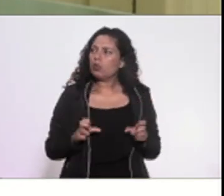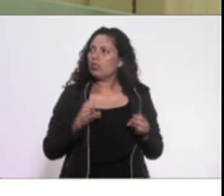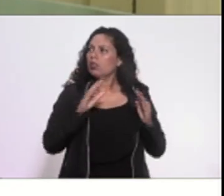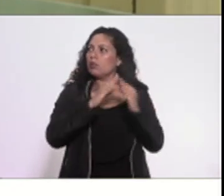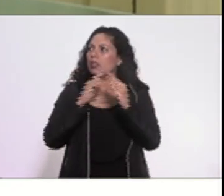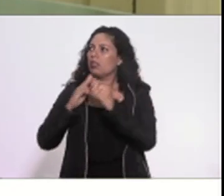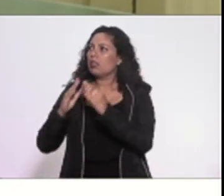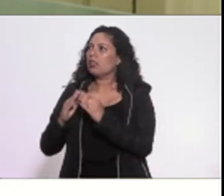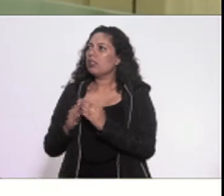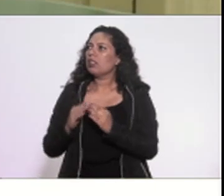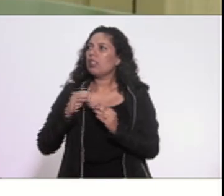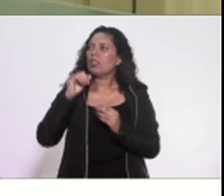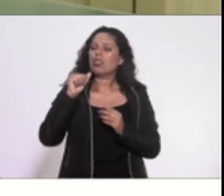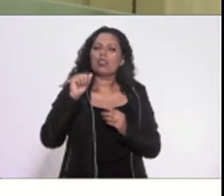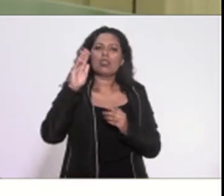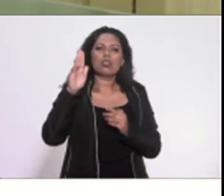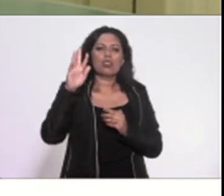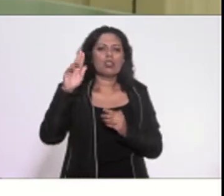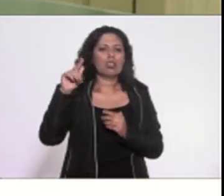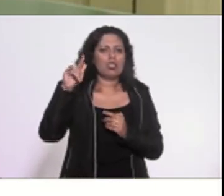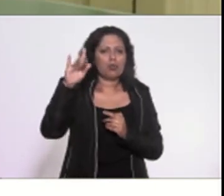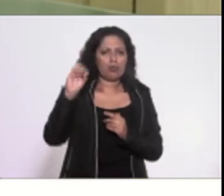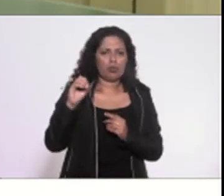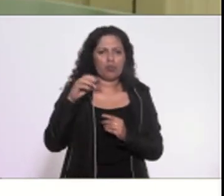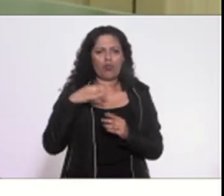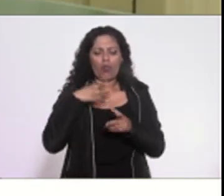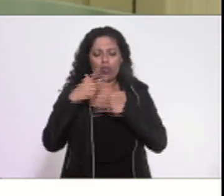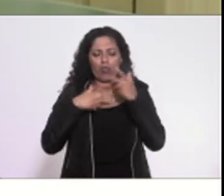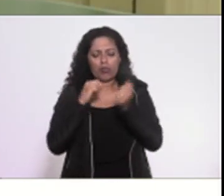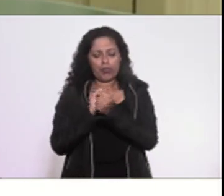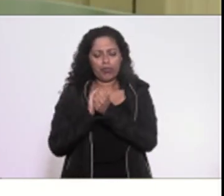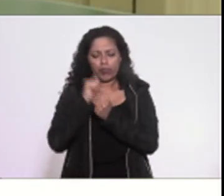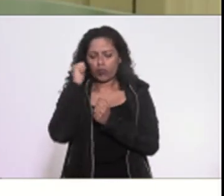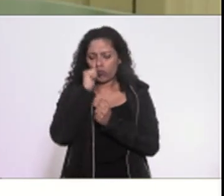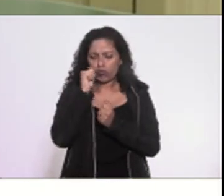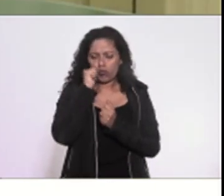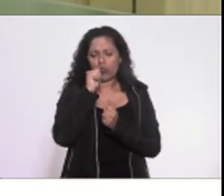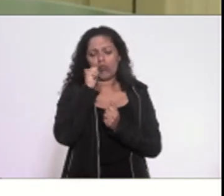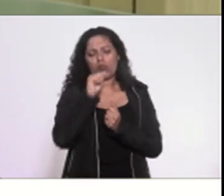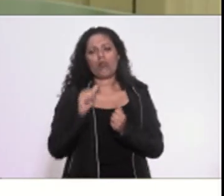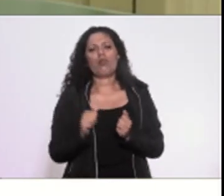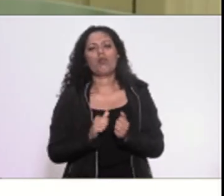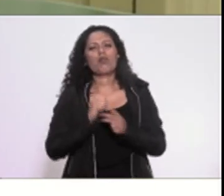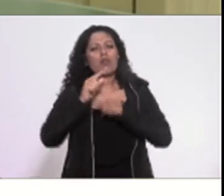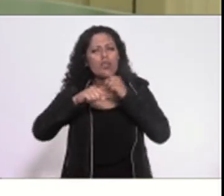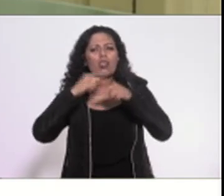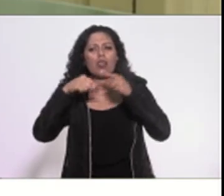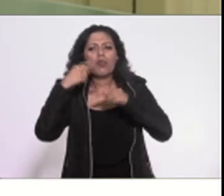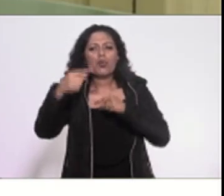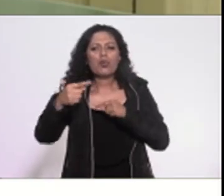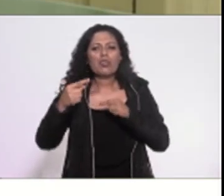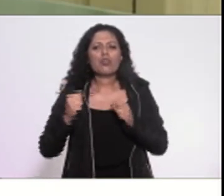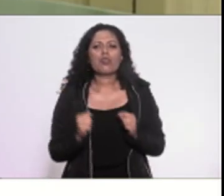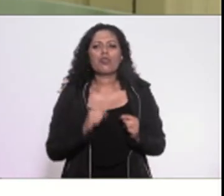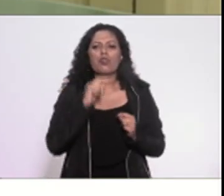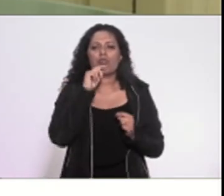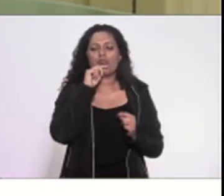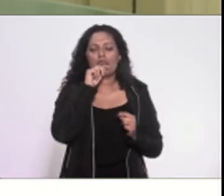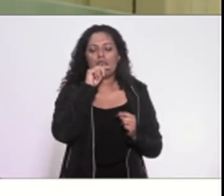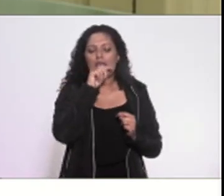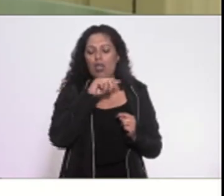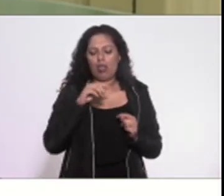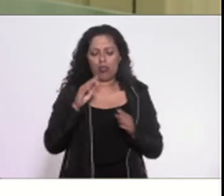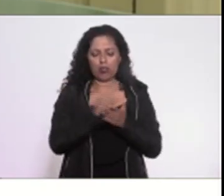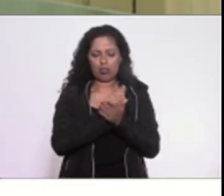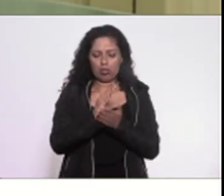a comentar com algumas mulheres, mas logo depois, né? Algumas